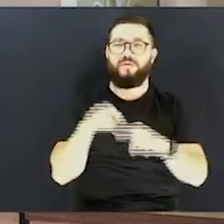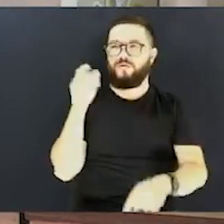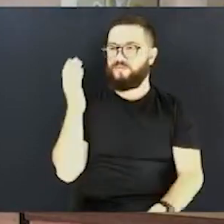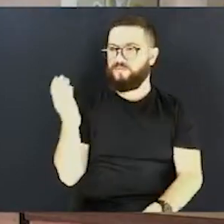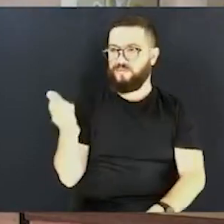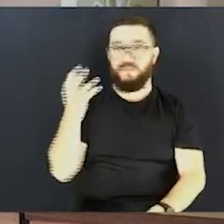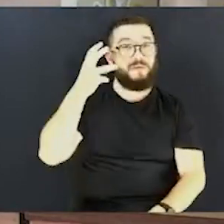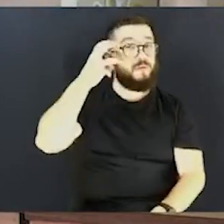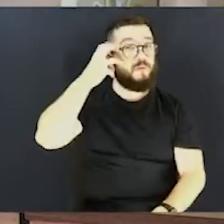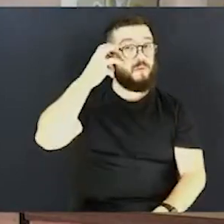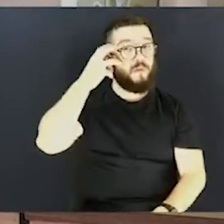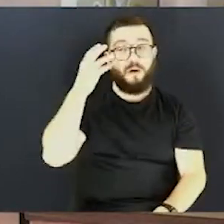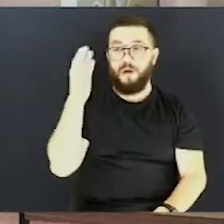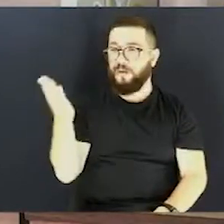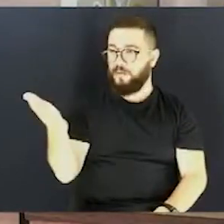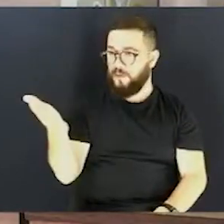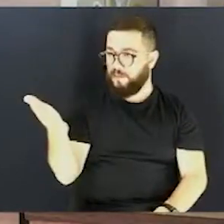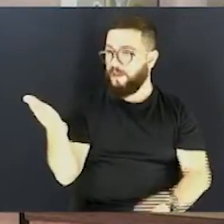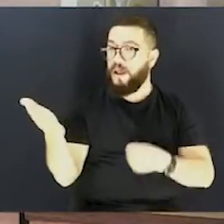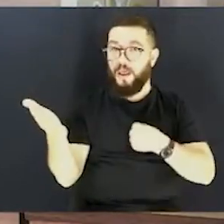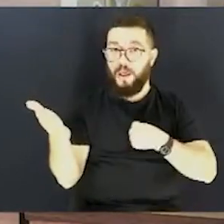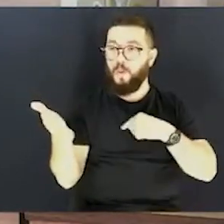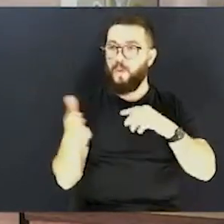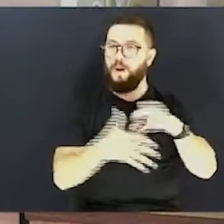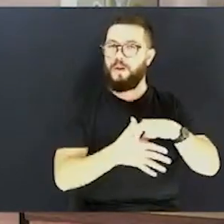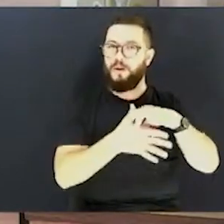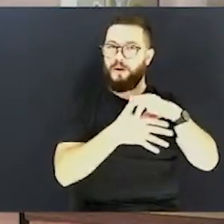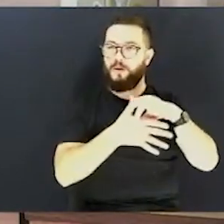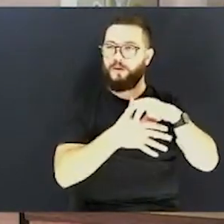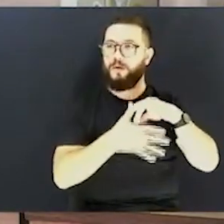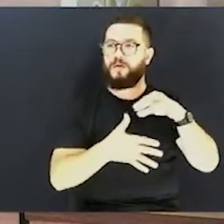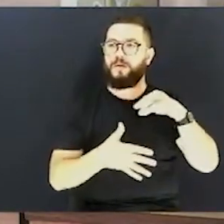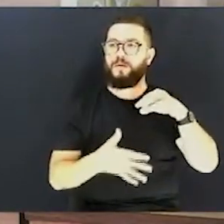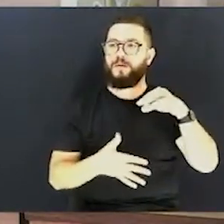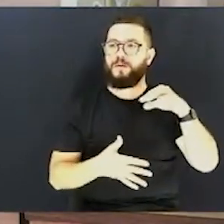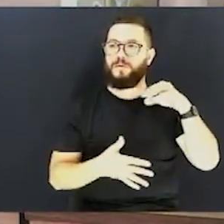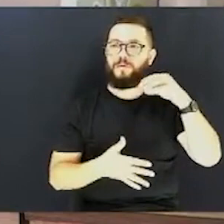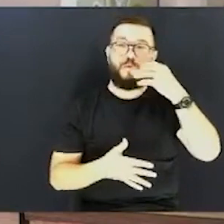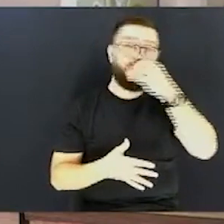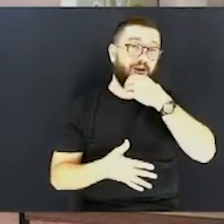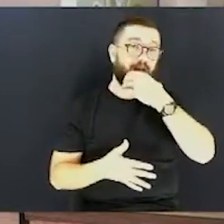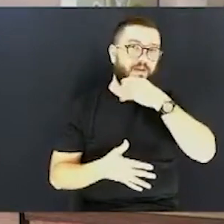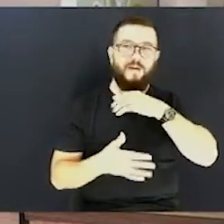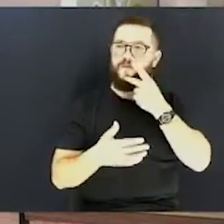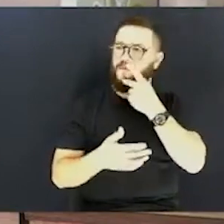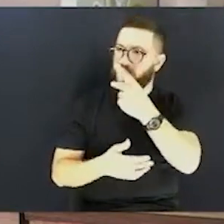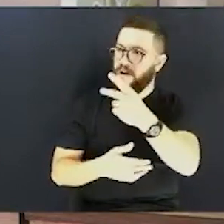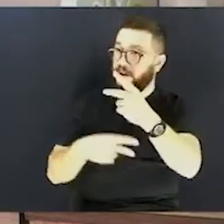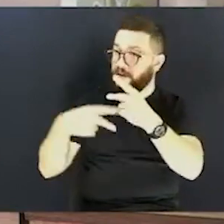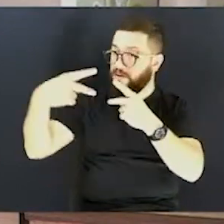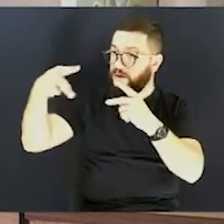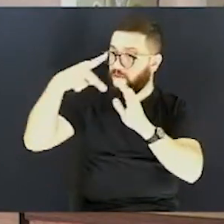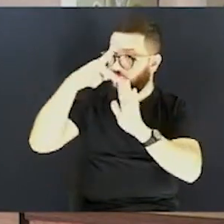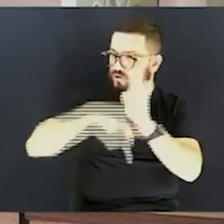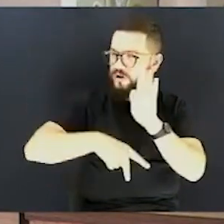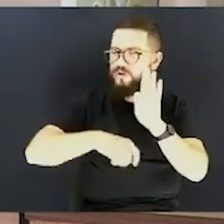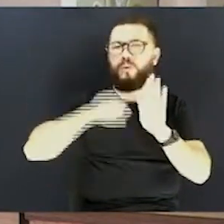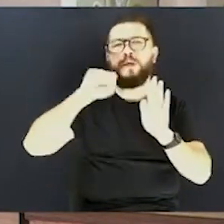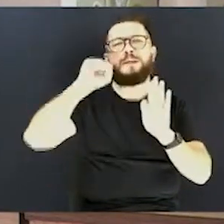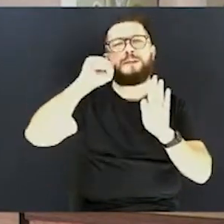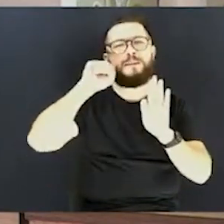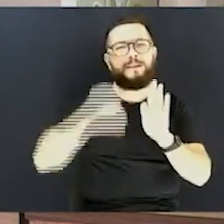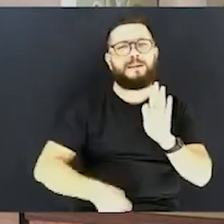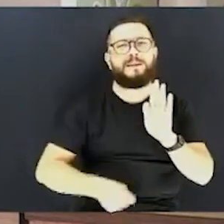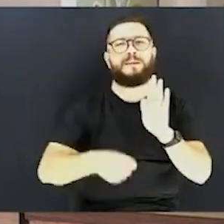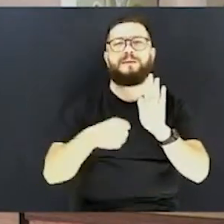prefeito Rafael Greca e do nosso vice-prefeito Eduardo Pimentel, nós dizemos sim a esse projeto, peço aos vereadores, oriento aos vereadores da base,